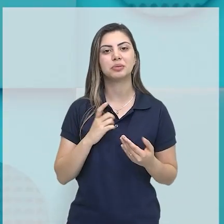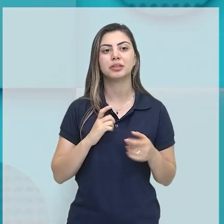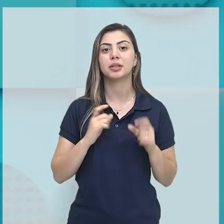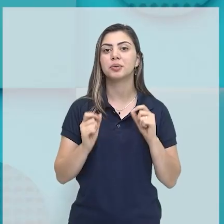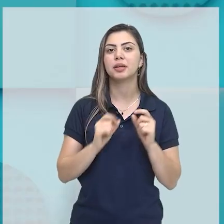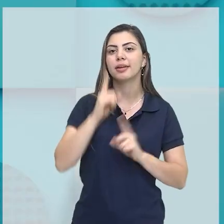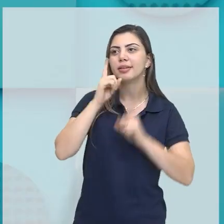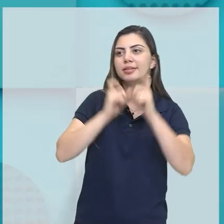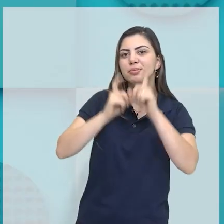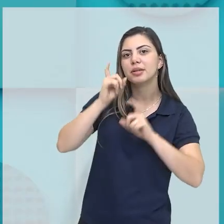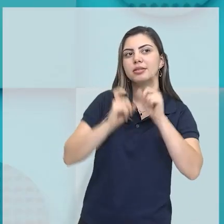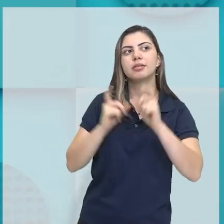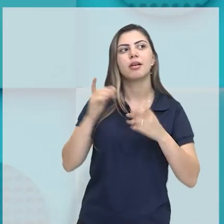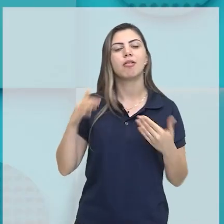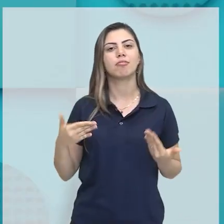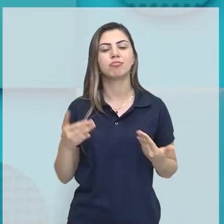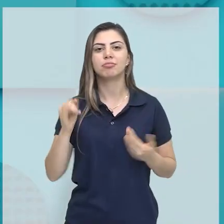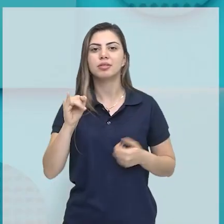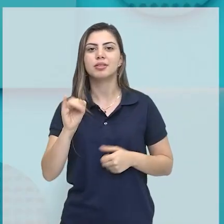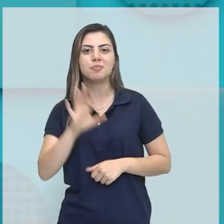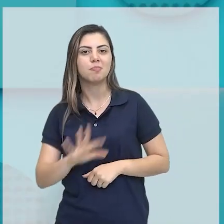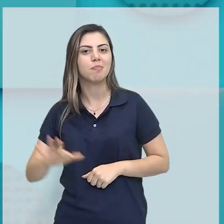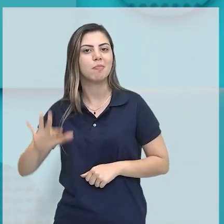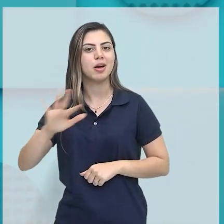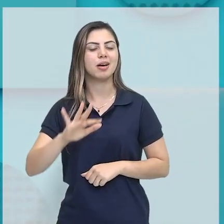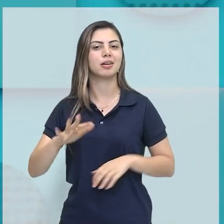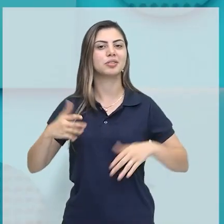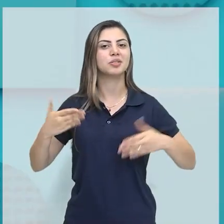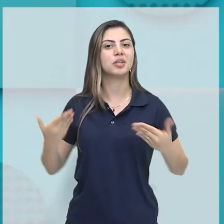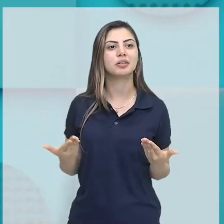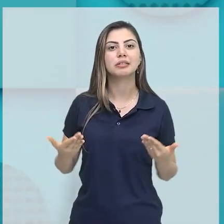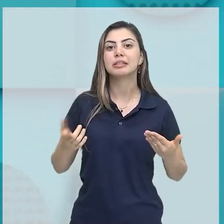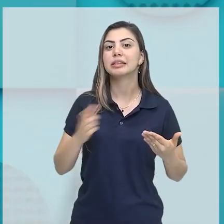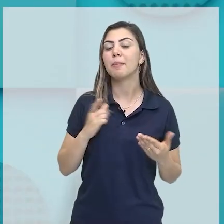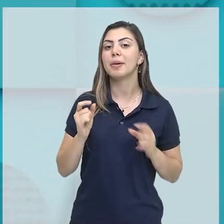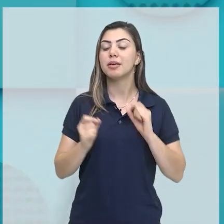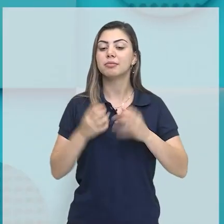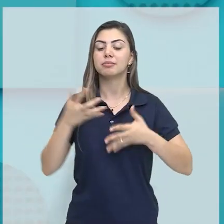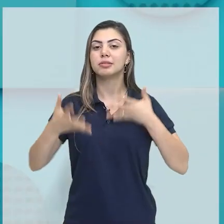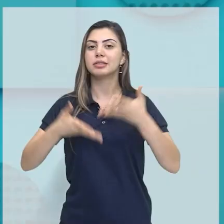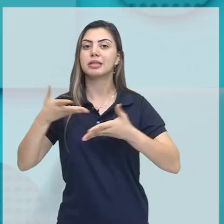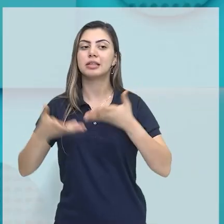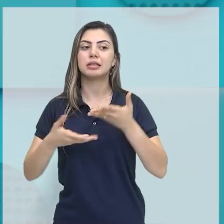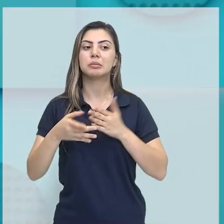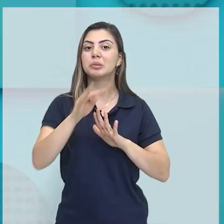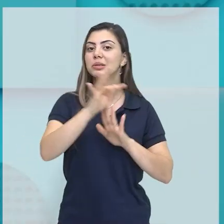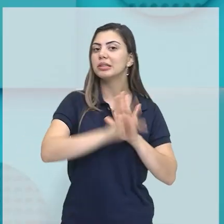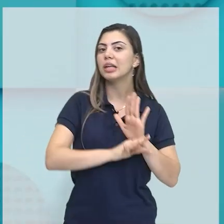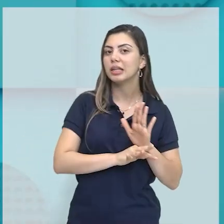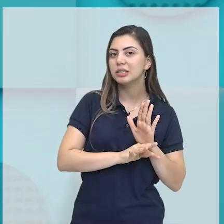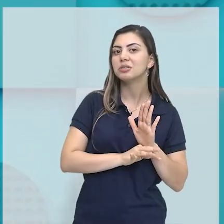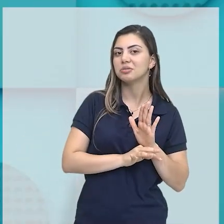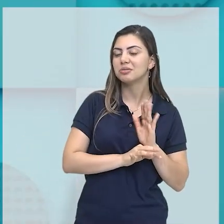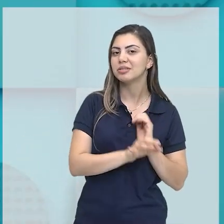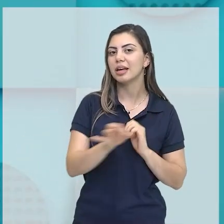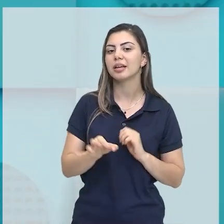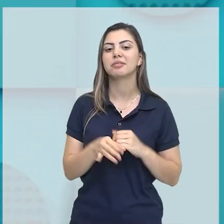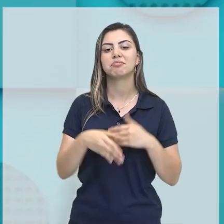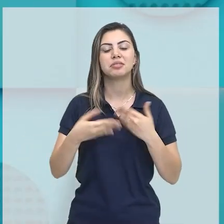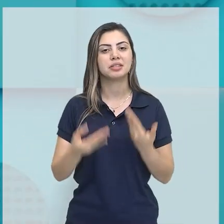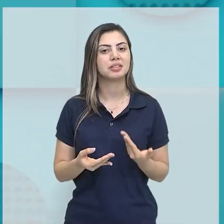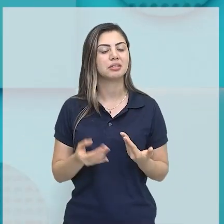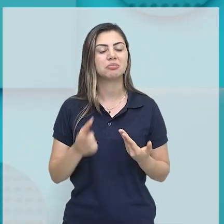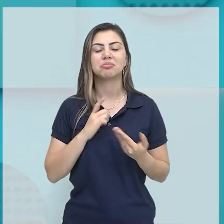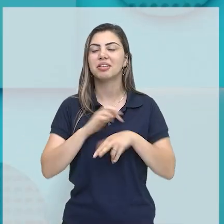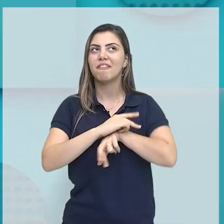nos gestos, vai estar presente em imagens, vai estar presente nas palavras, né, em forma de texto. Então, ele é